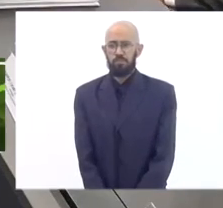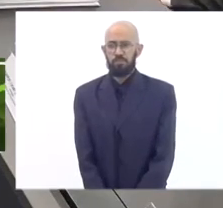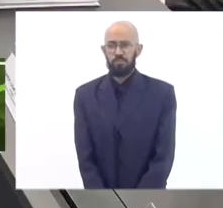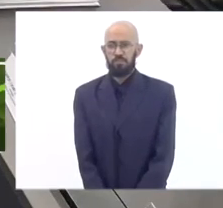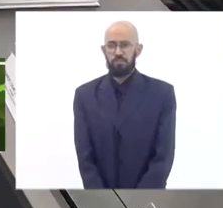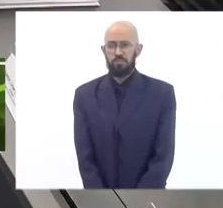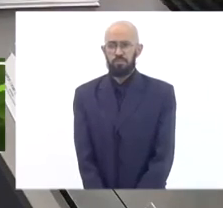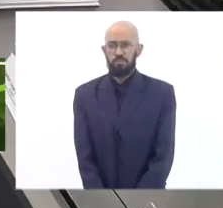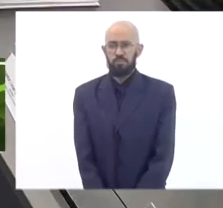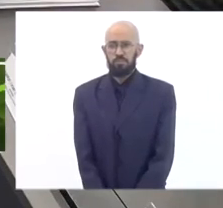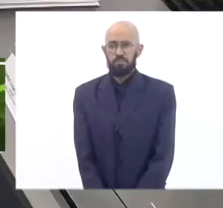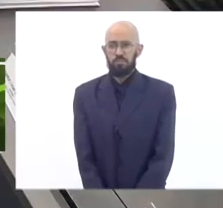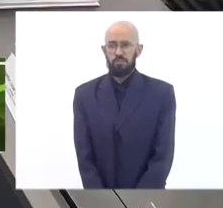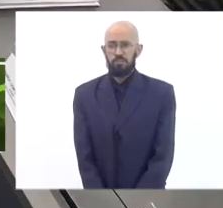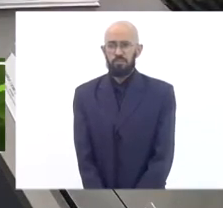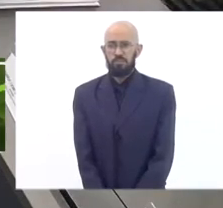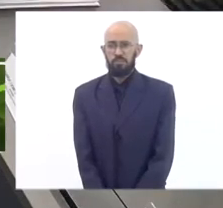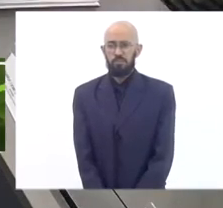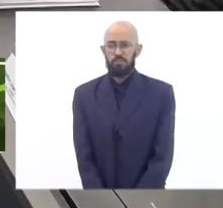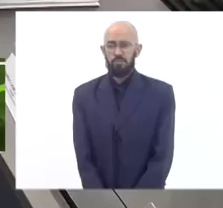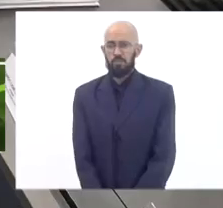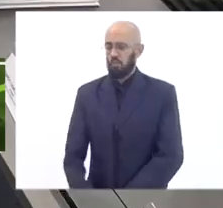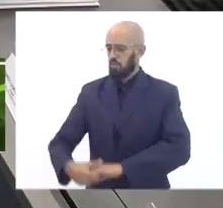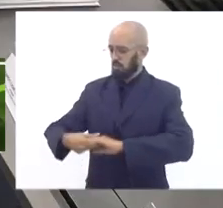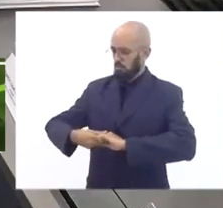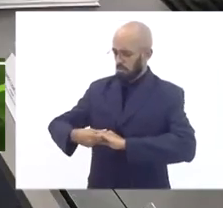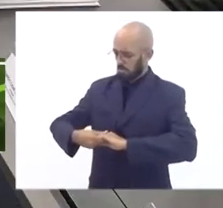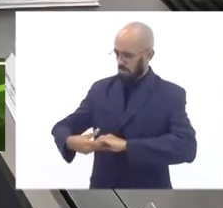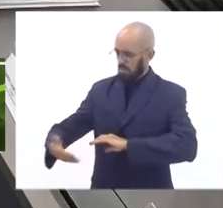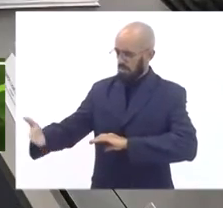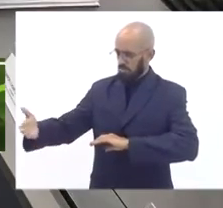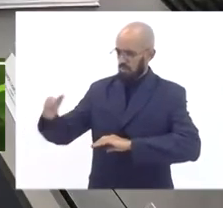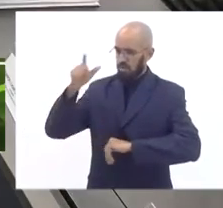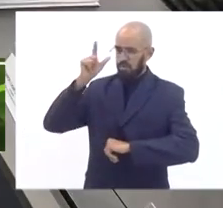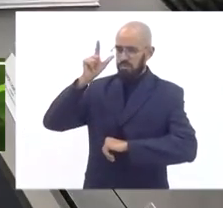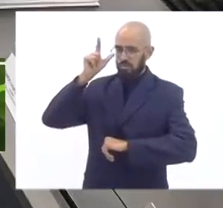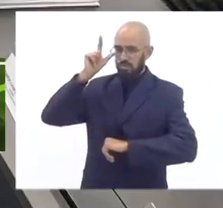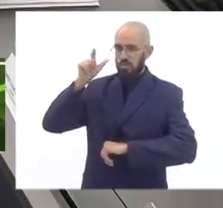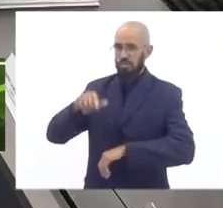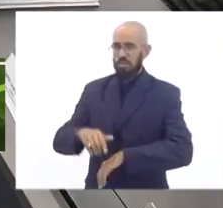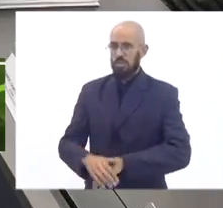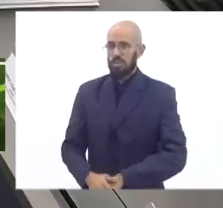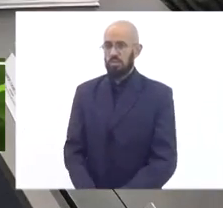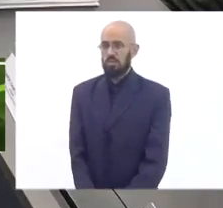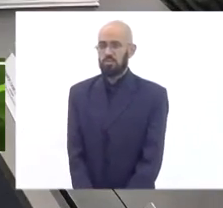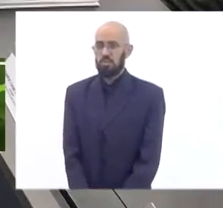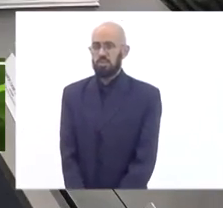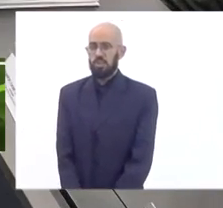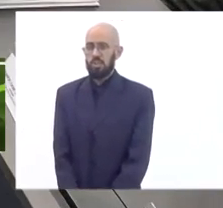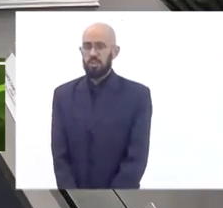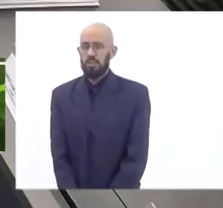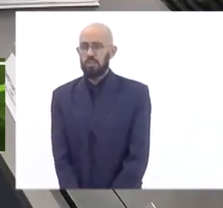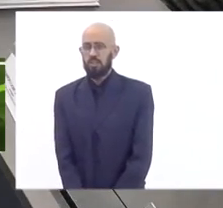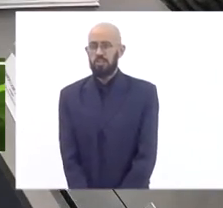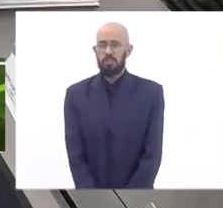Lucinha, cumprimento Vossa Excelência, assim como cumprimento a todos aqui presentes, principalmente os deputados. Vou ser muito breve,